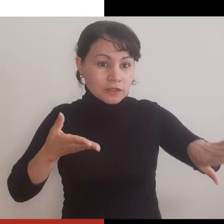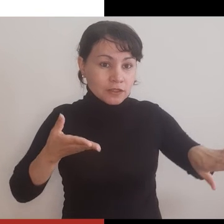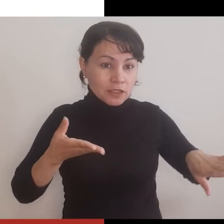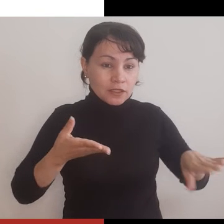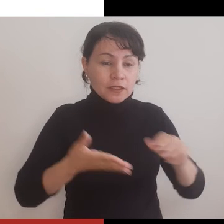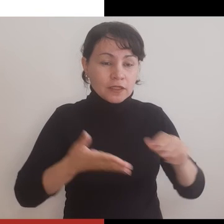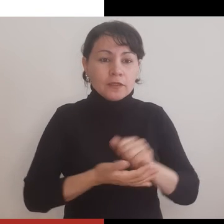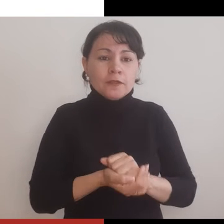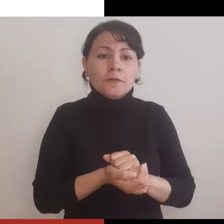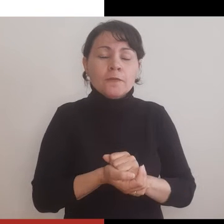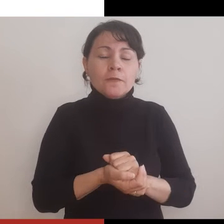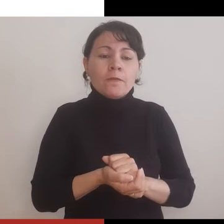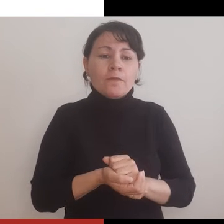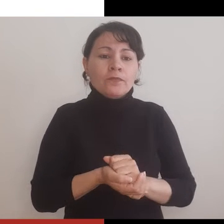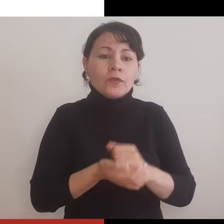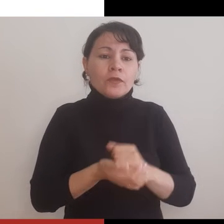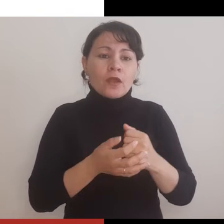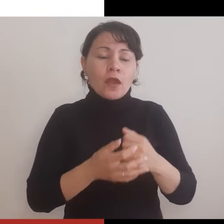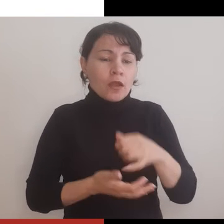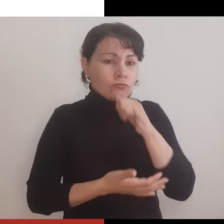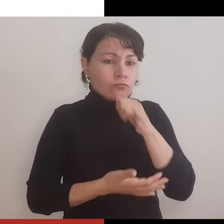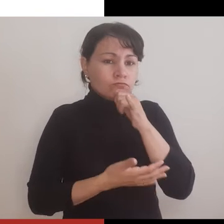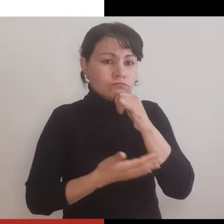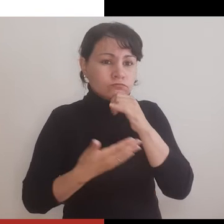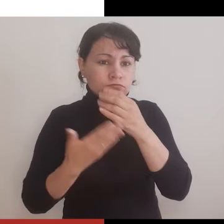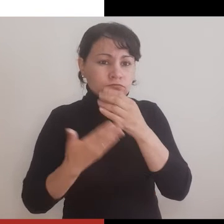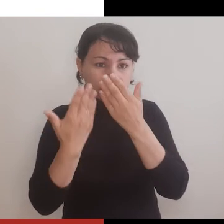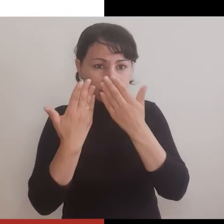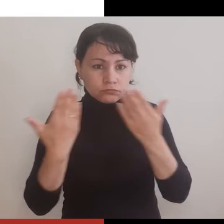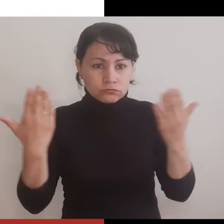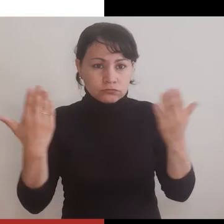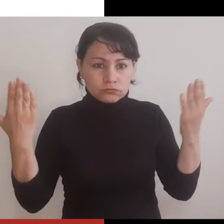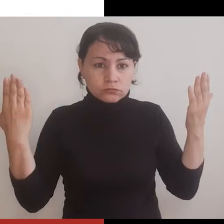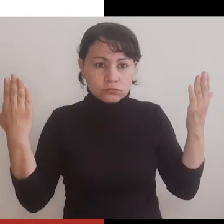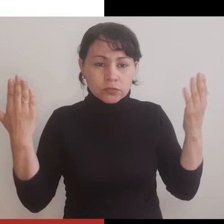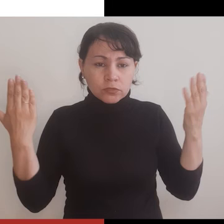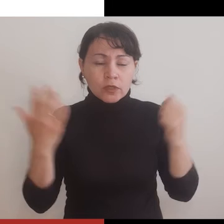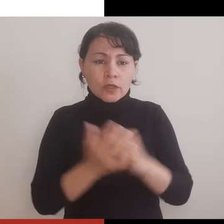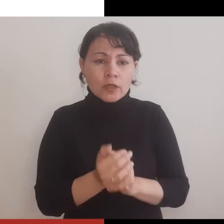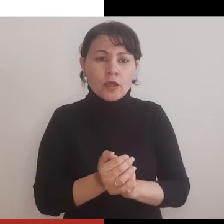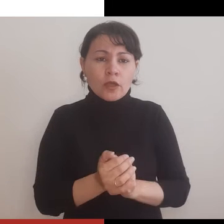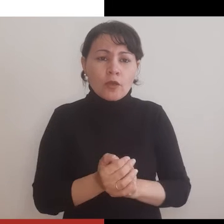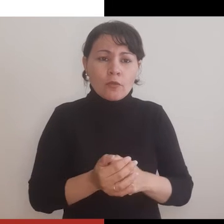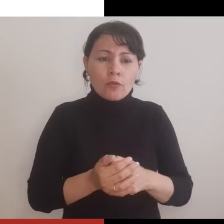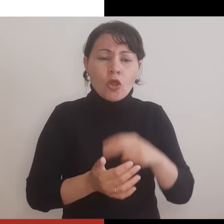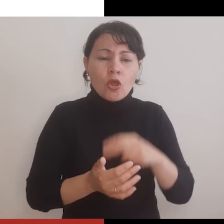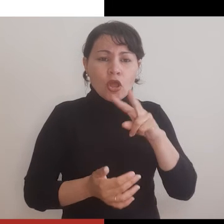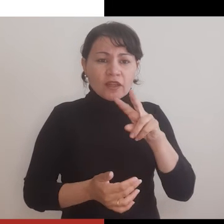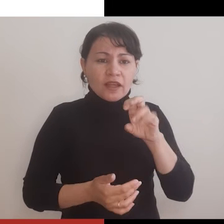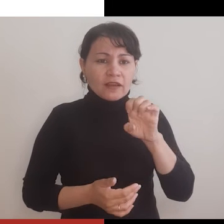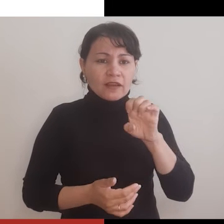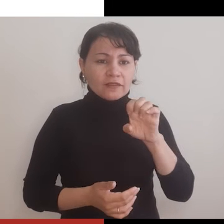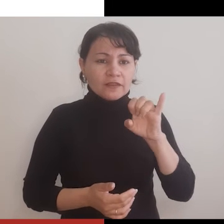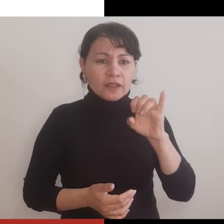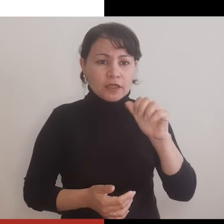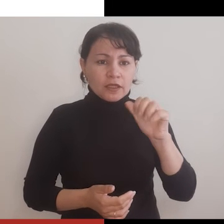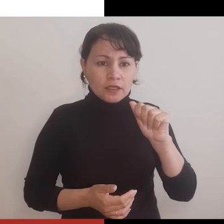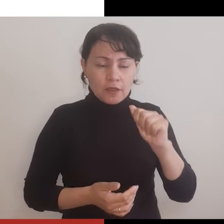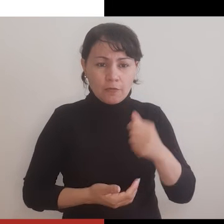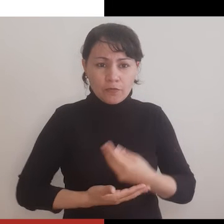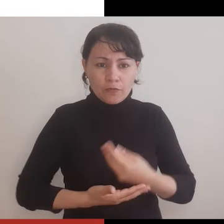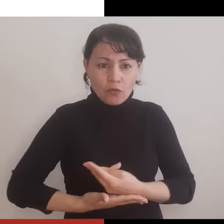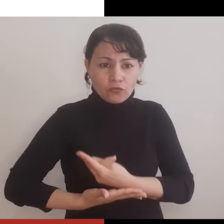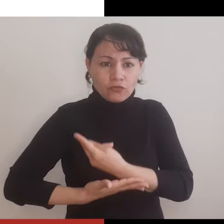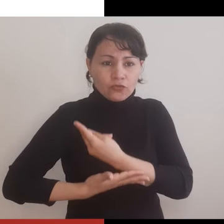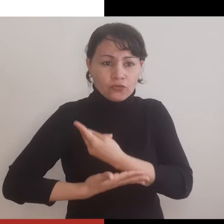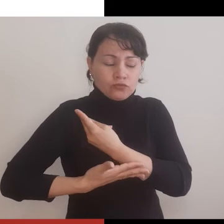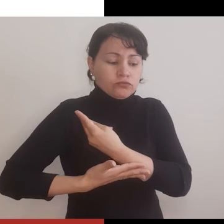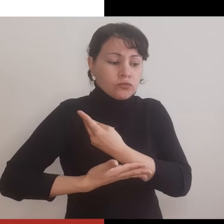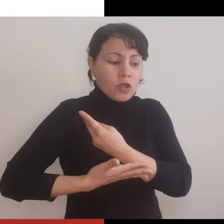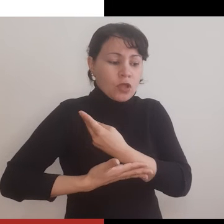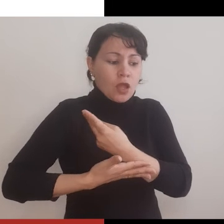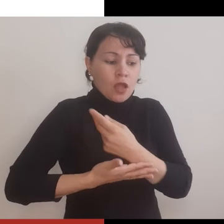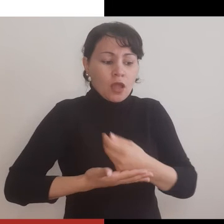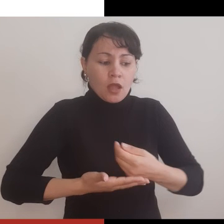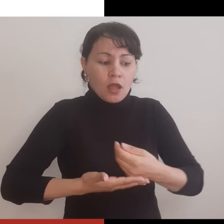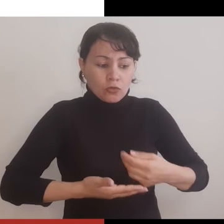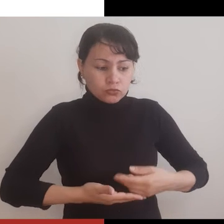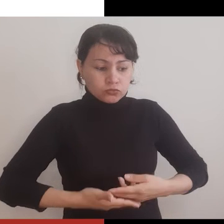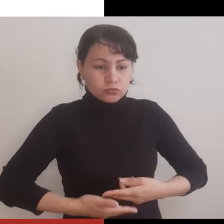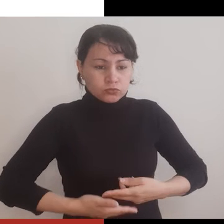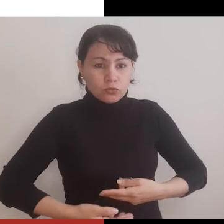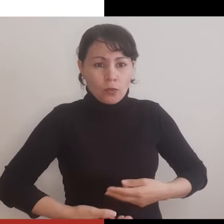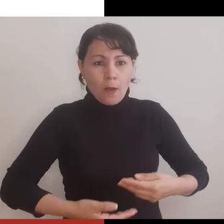das vezes. Aqui eu trago um exemplo onde você tem uma canulação da veia femoral, aonde o sangue ele